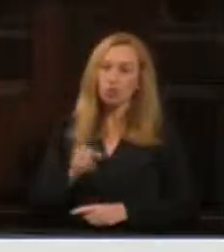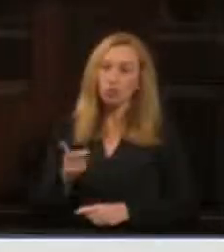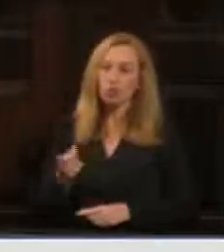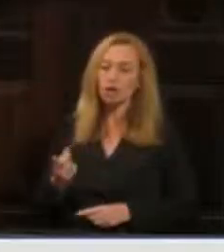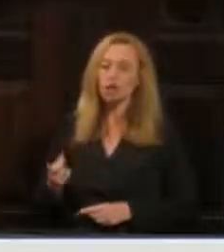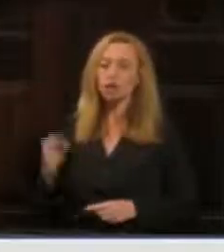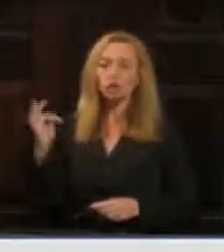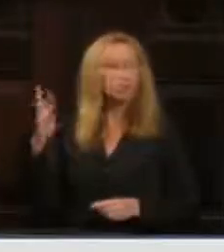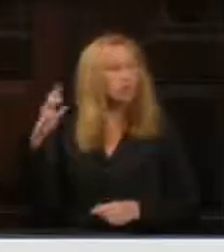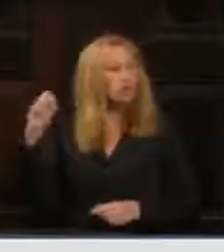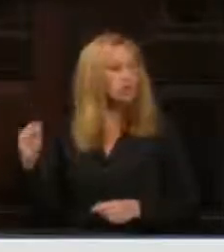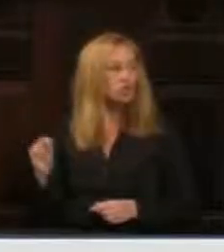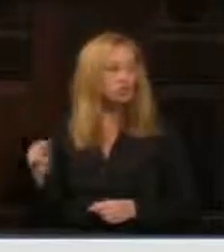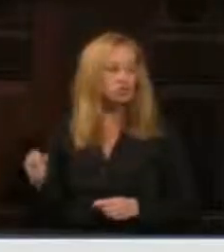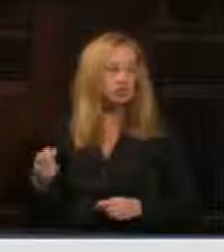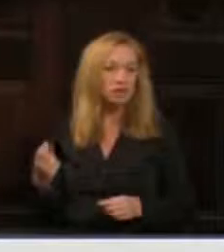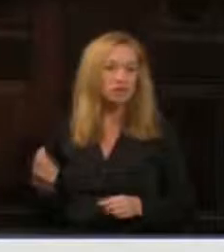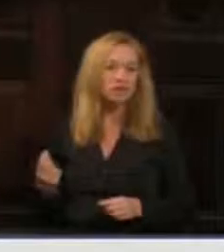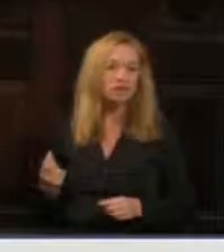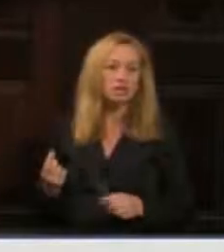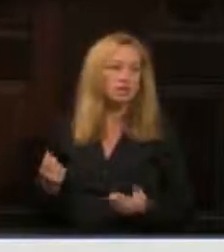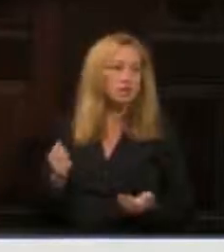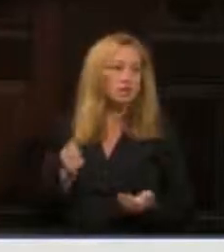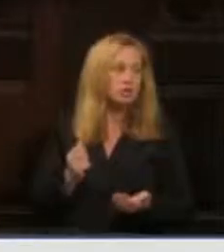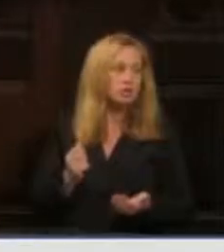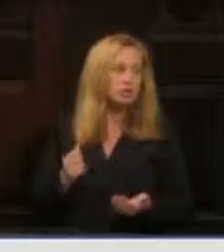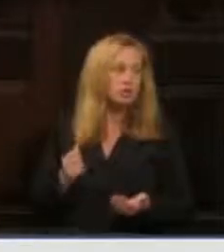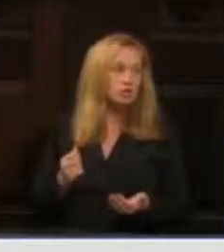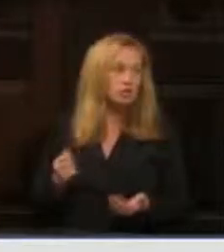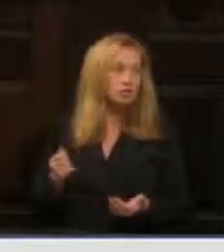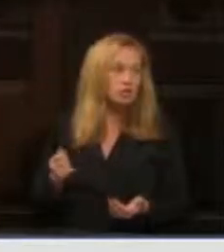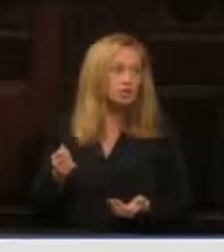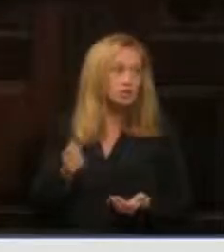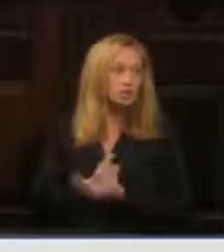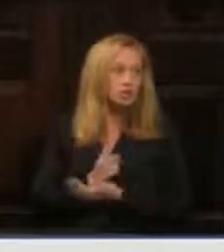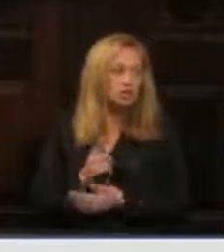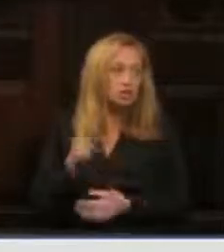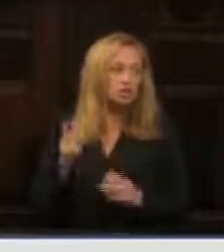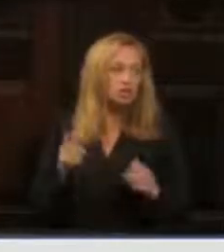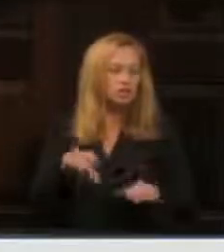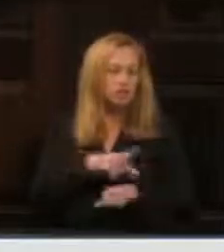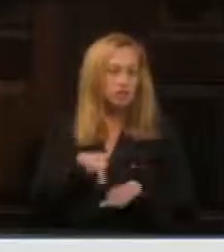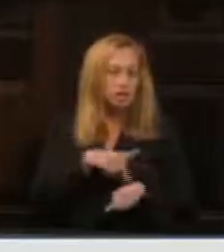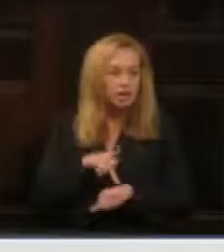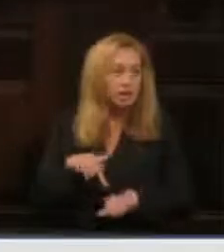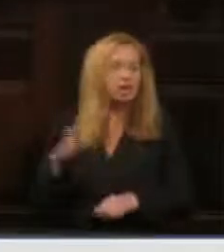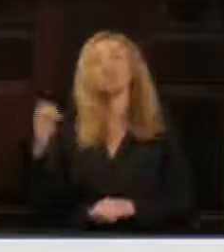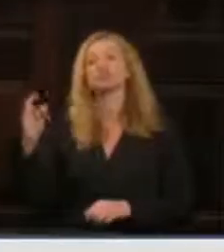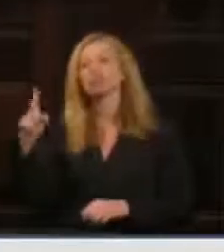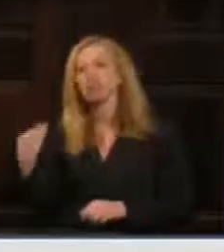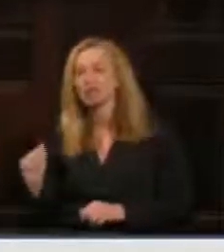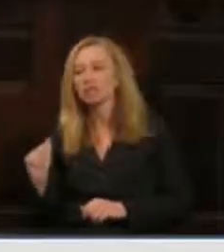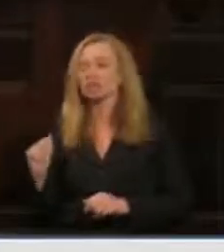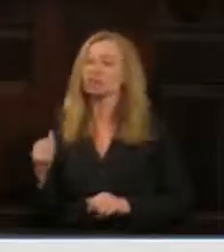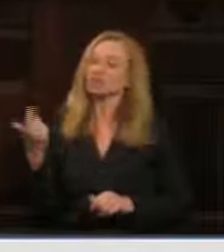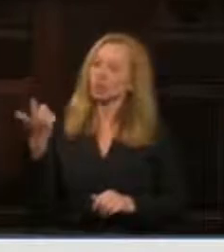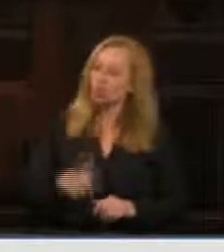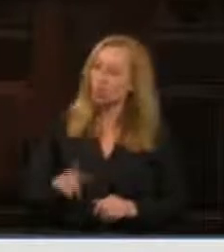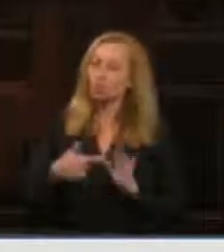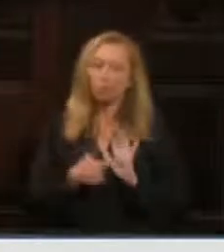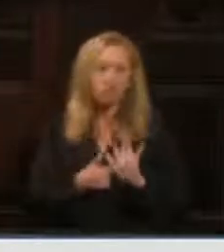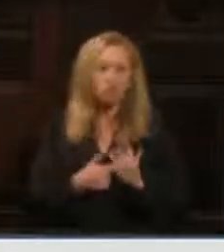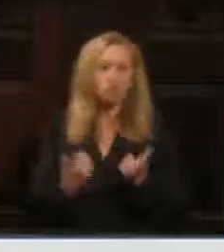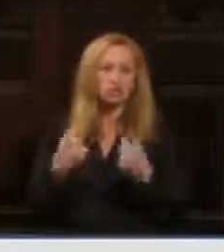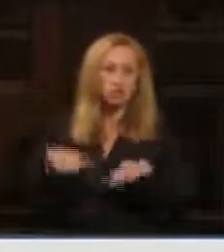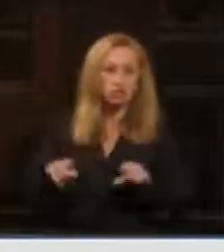e muito menos com a questão do visto? A esquerda, mais uma vez, mostra que está na contramão do Brasil.